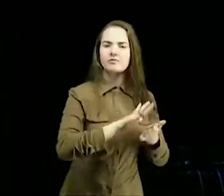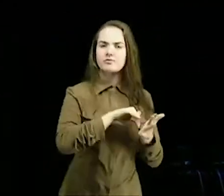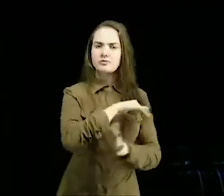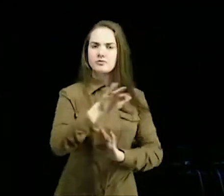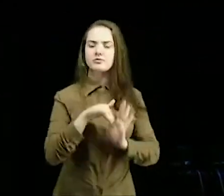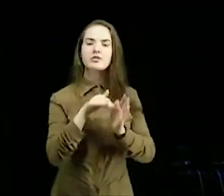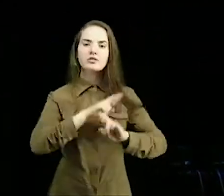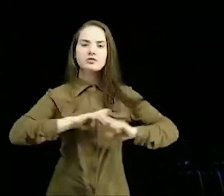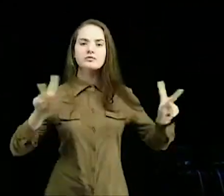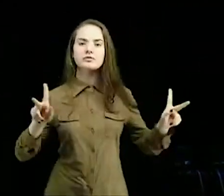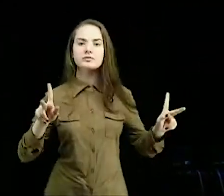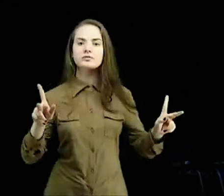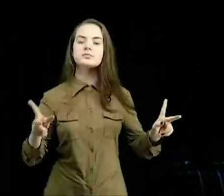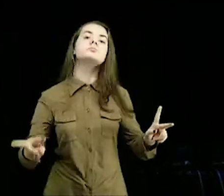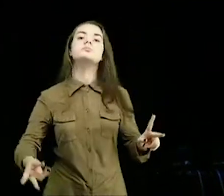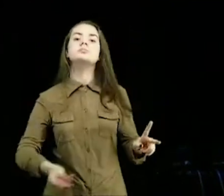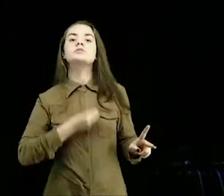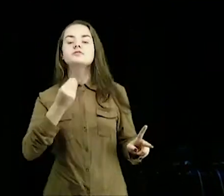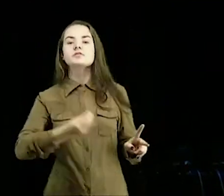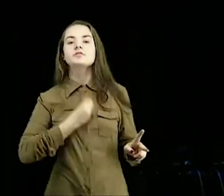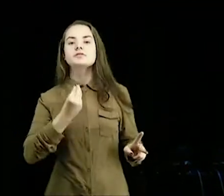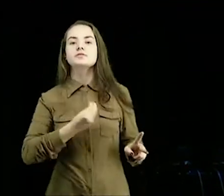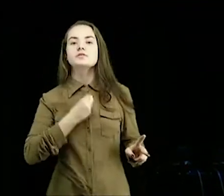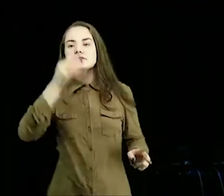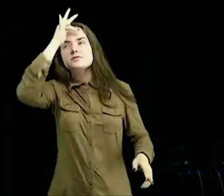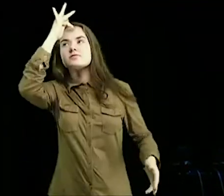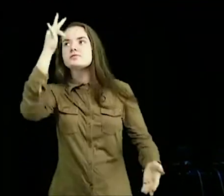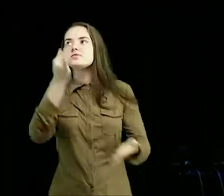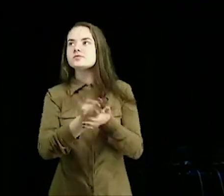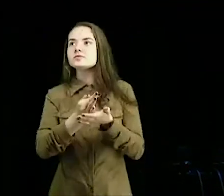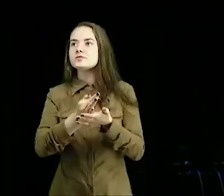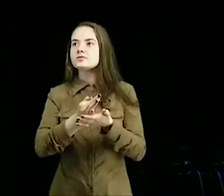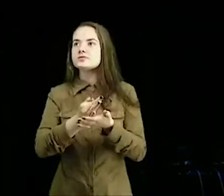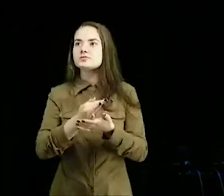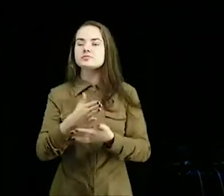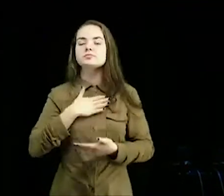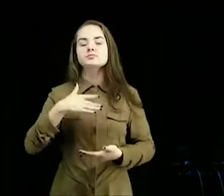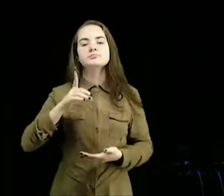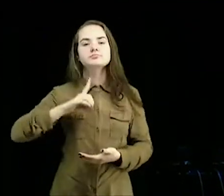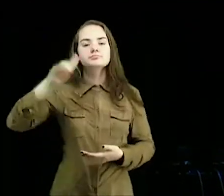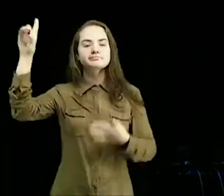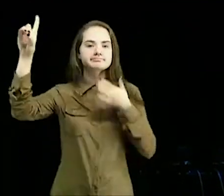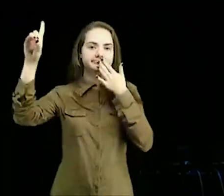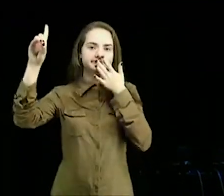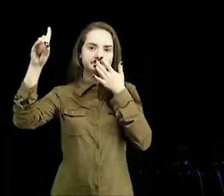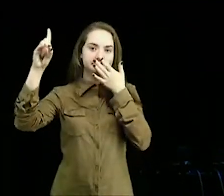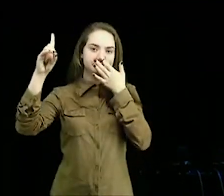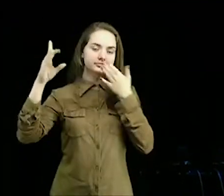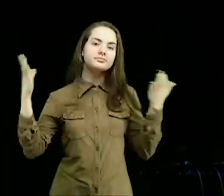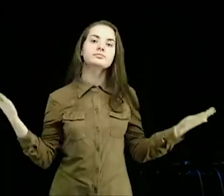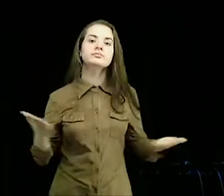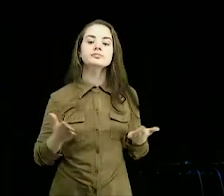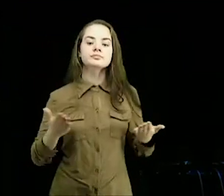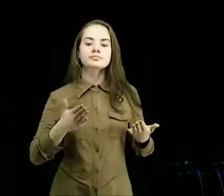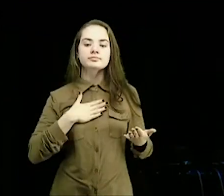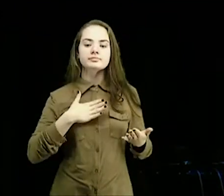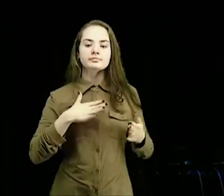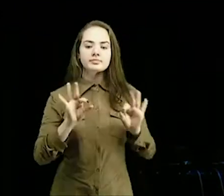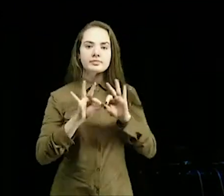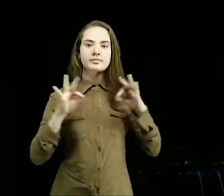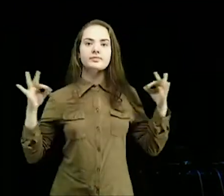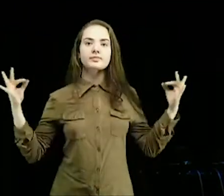diferente, para viver a fé que eu estou vivendo no meu Deus. Hoje a minha família, isso não tem pouco